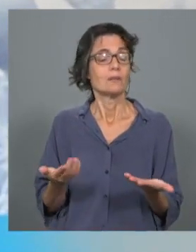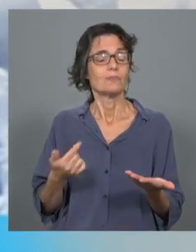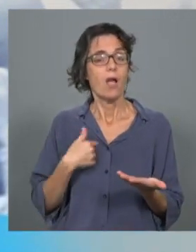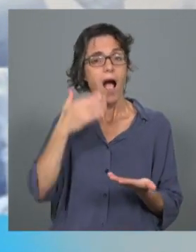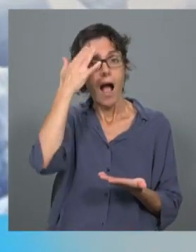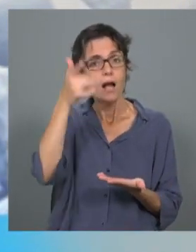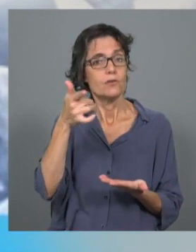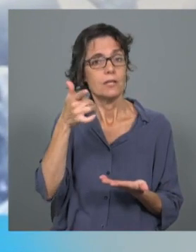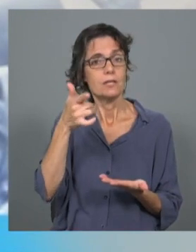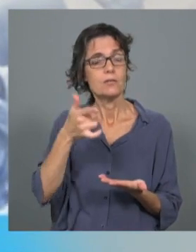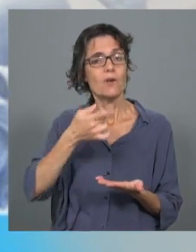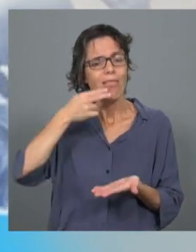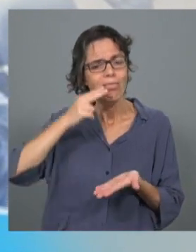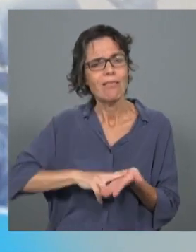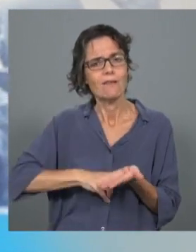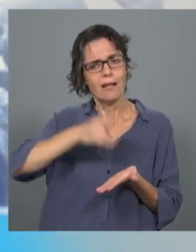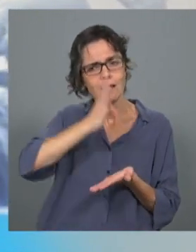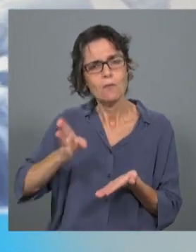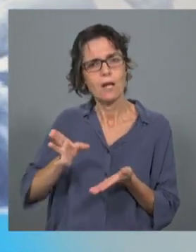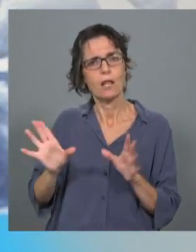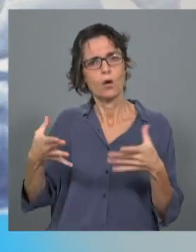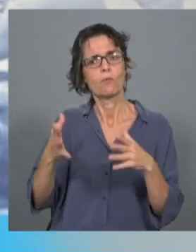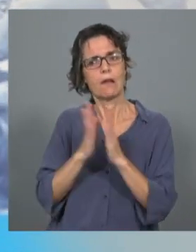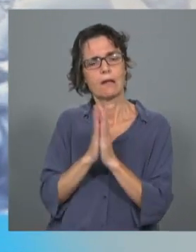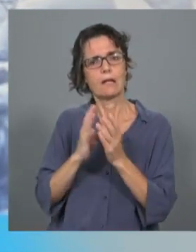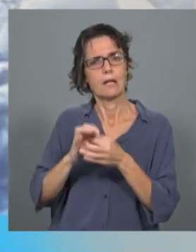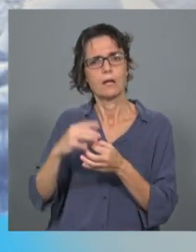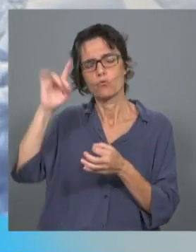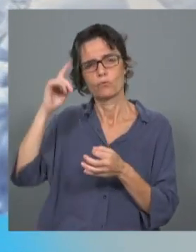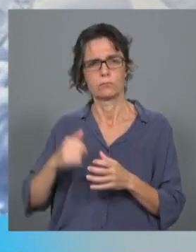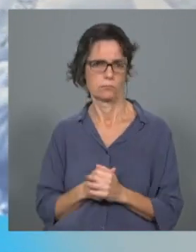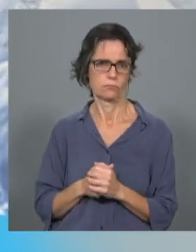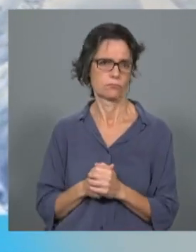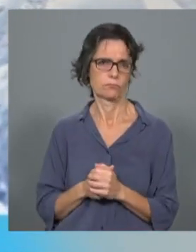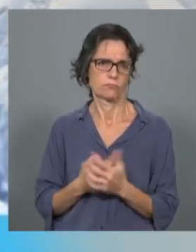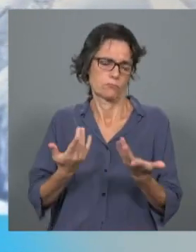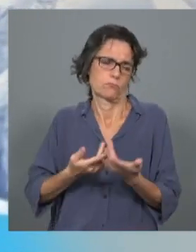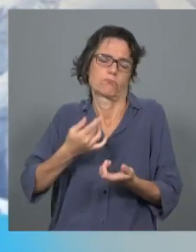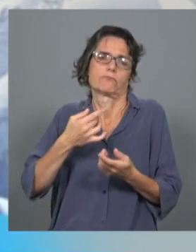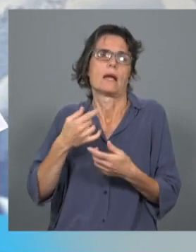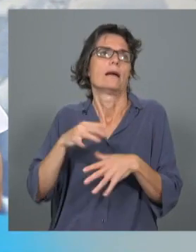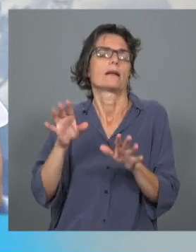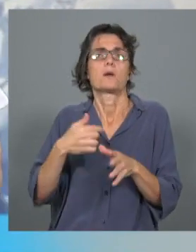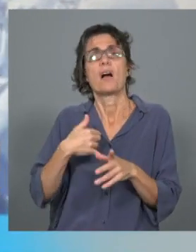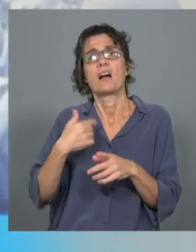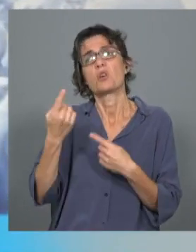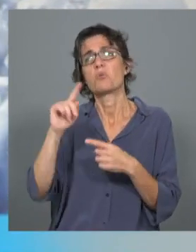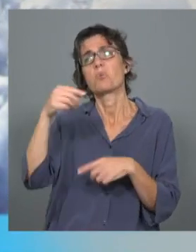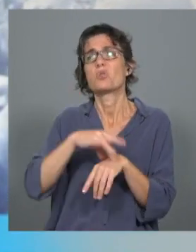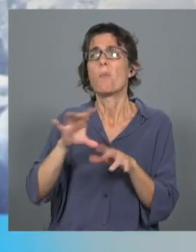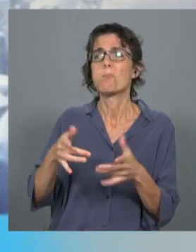chegou verdadeiramente às nossas comunidades eclesiais. Claro que depois a gente podemos dizer muita coisa, que é bem, depois foi a pandemia,